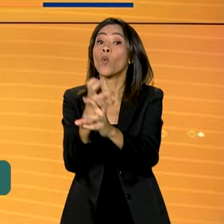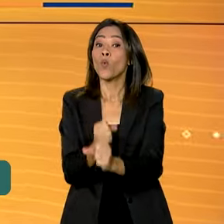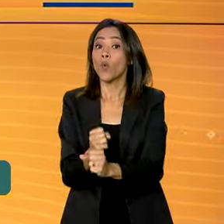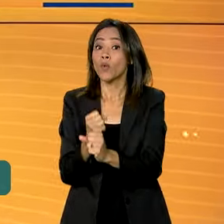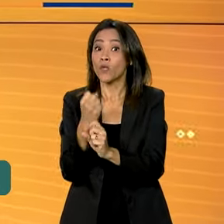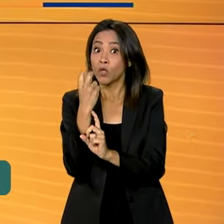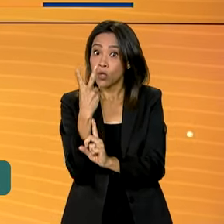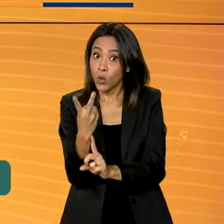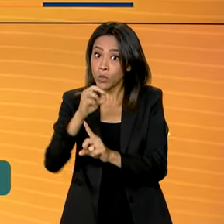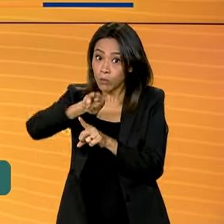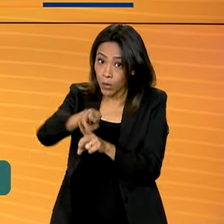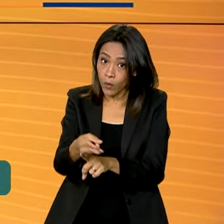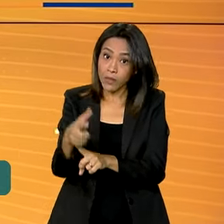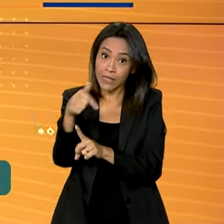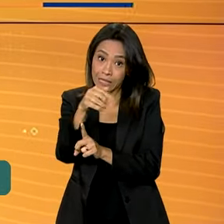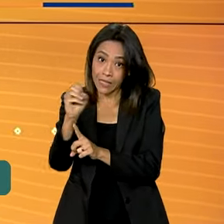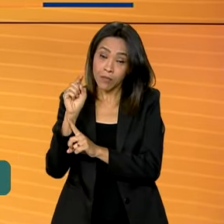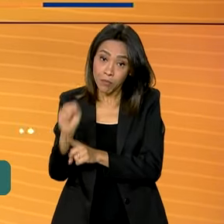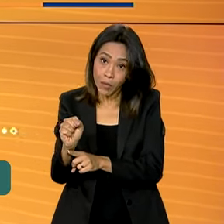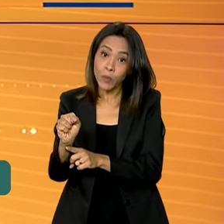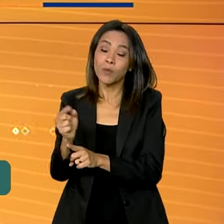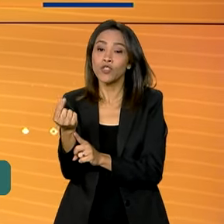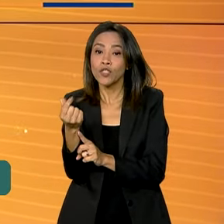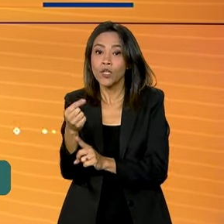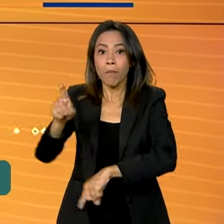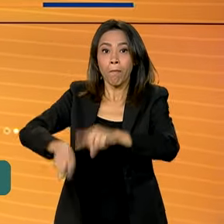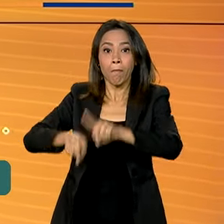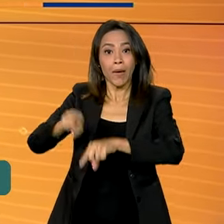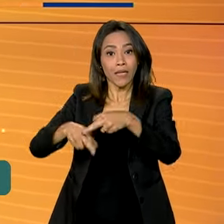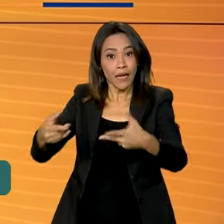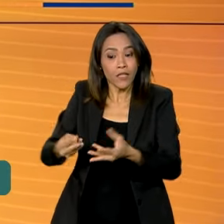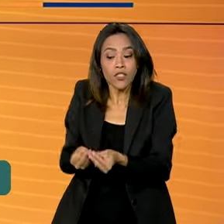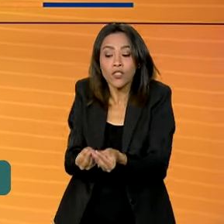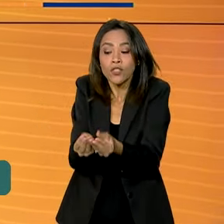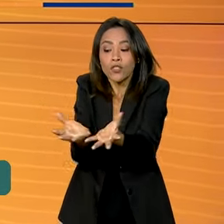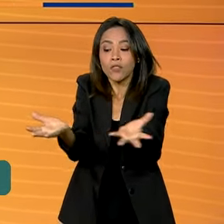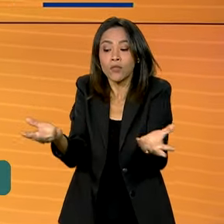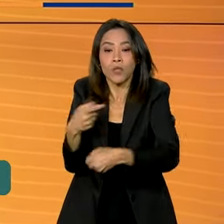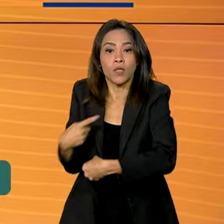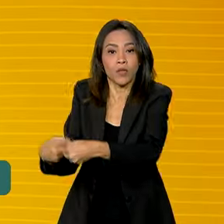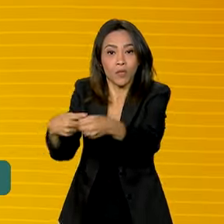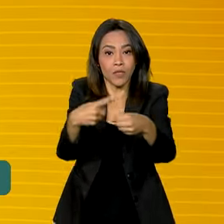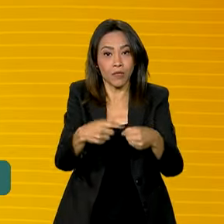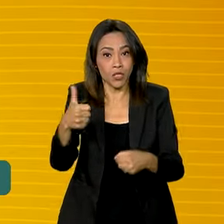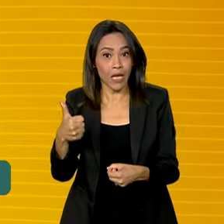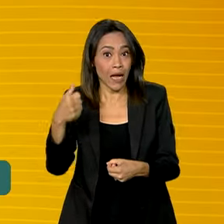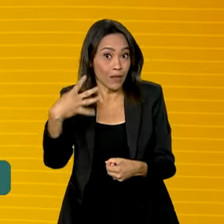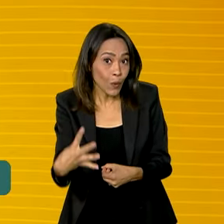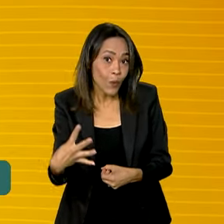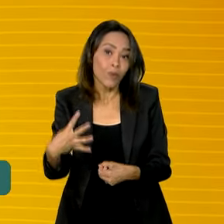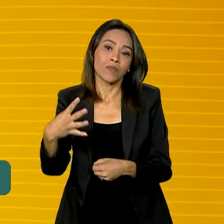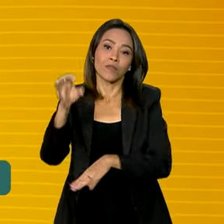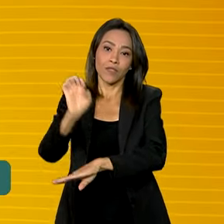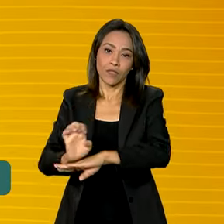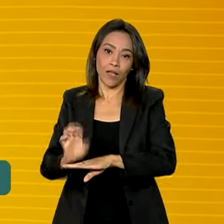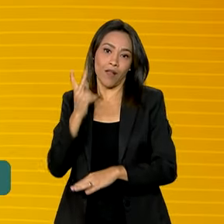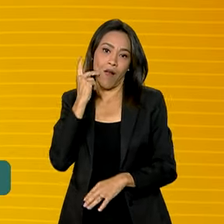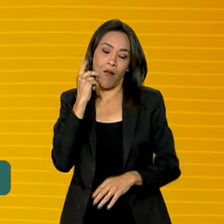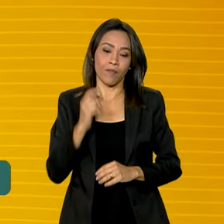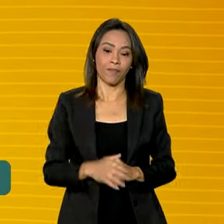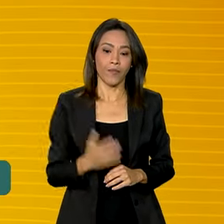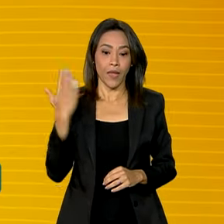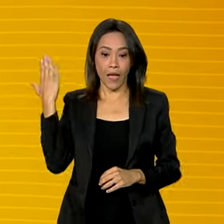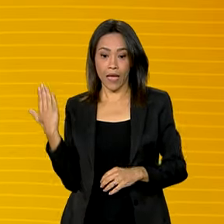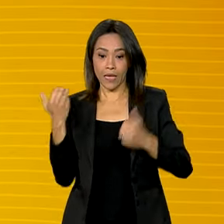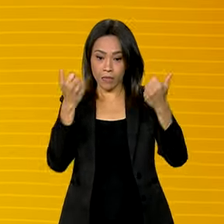R$ 2.700.000 em equipamentos que serão aí distribuídos em 14 municípios cearenses. Não é apenas o material,